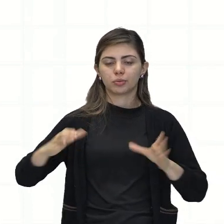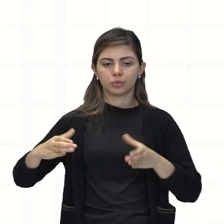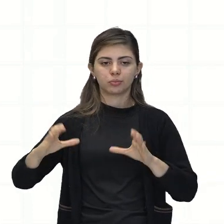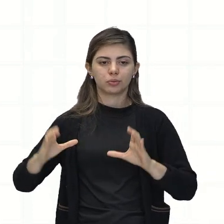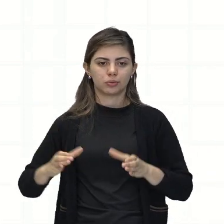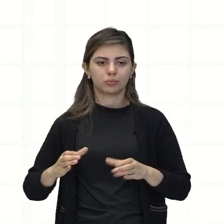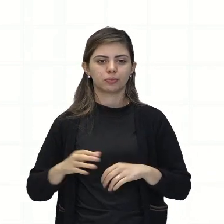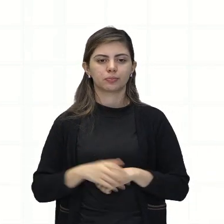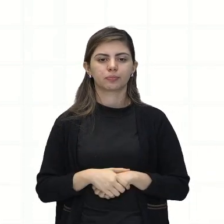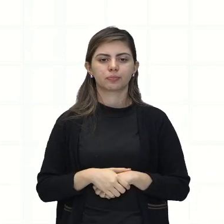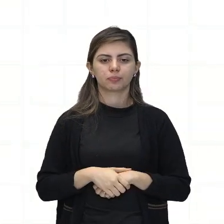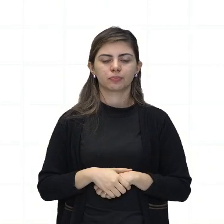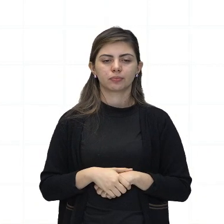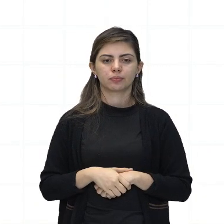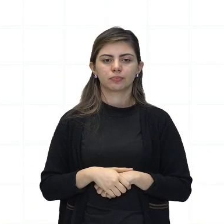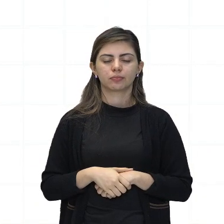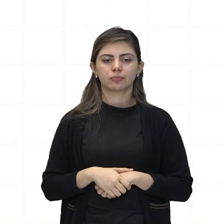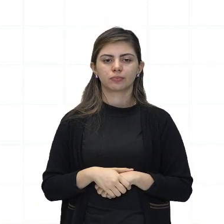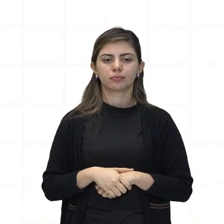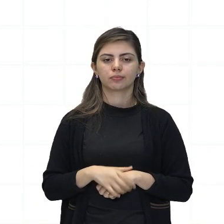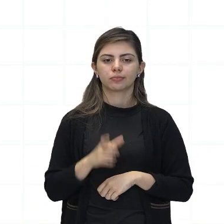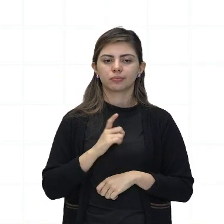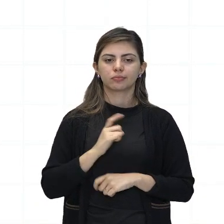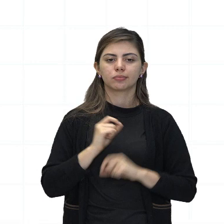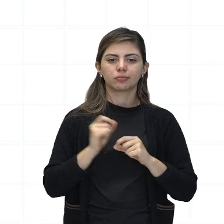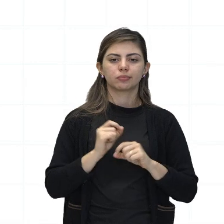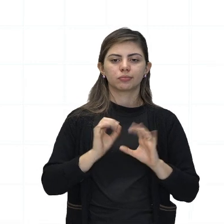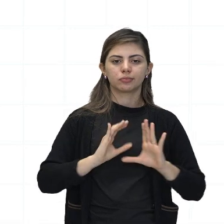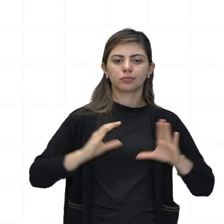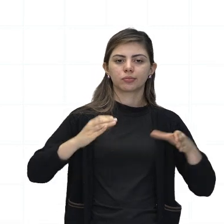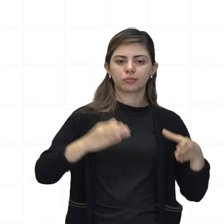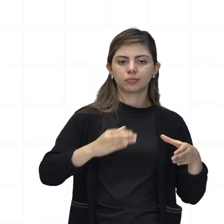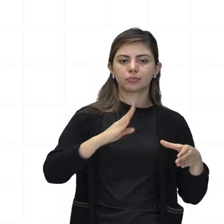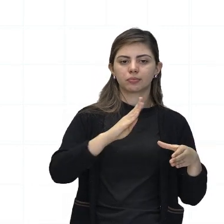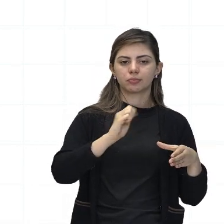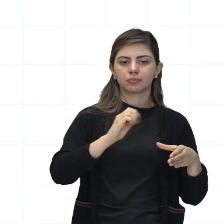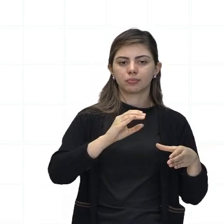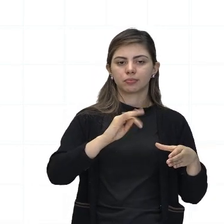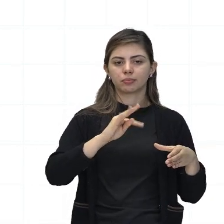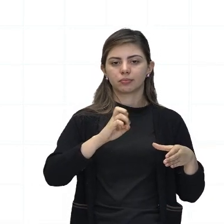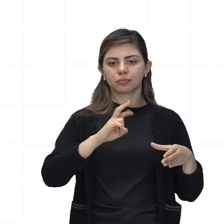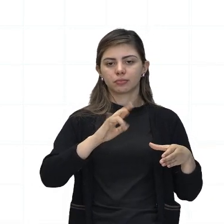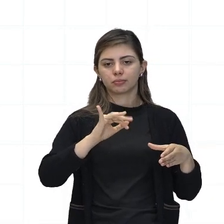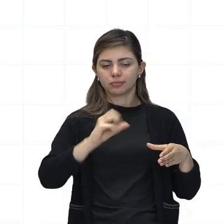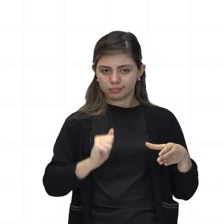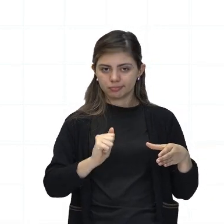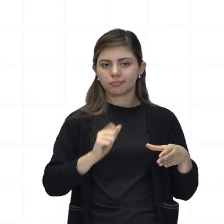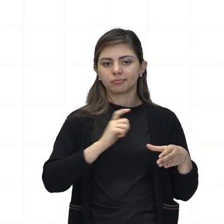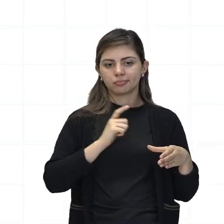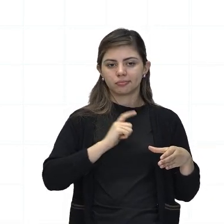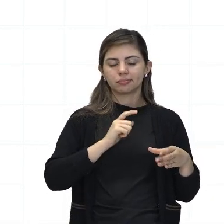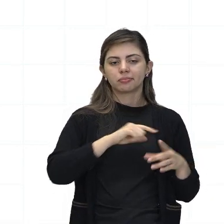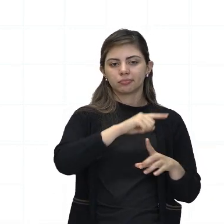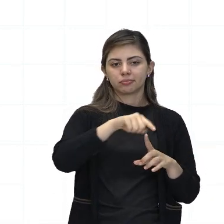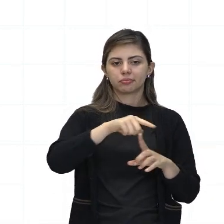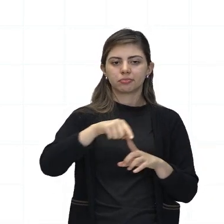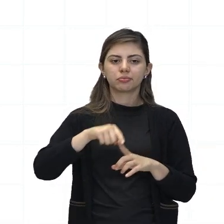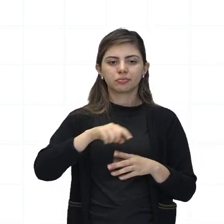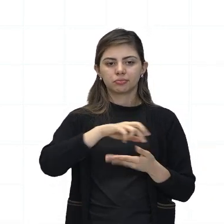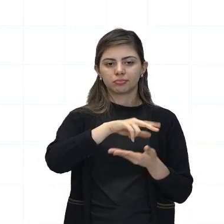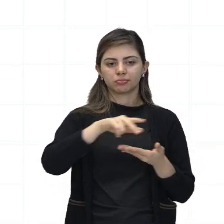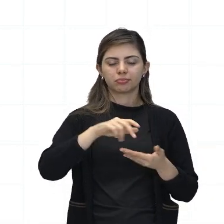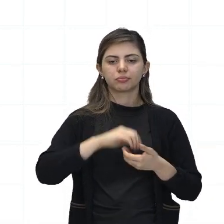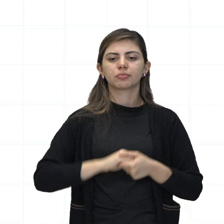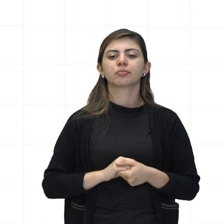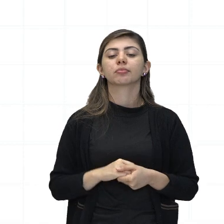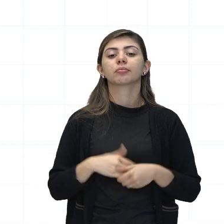Bactéria e do reino Arquea. Aí nós temos reino Bactéria, organismos procariontes unicelulares e reino Arquea.